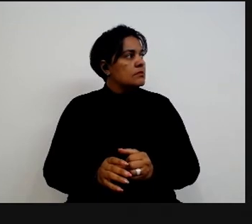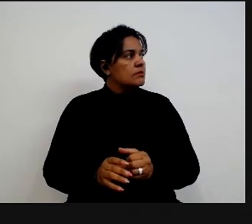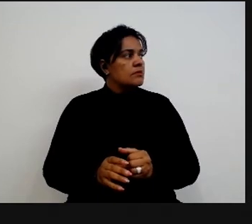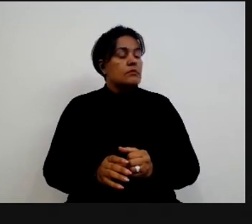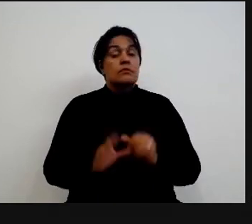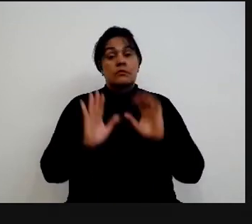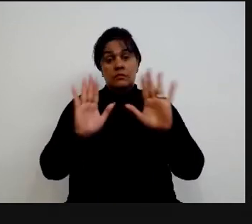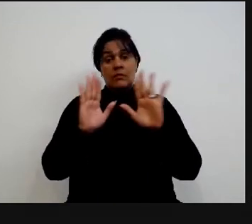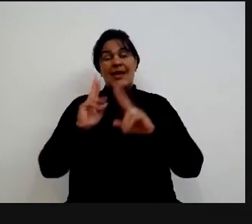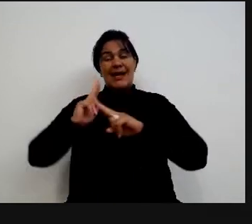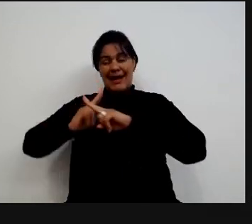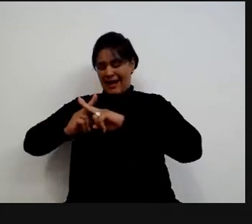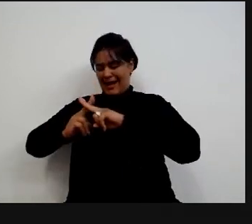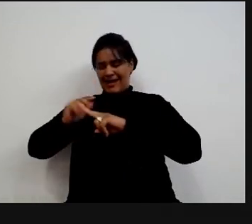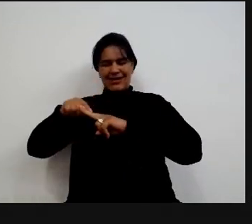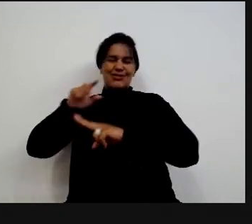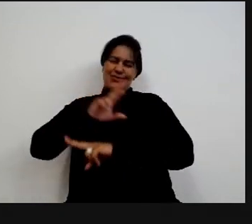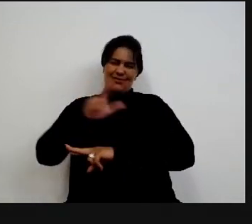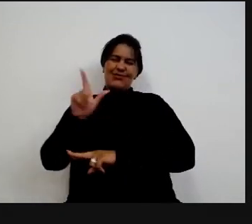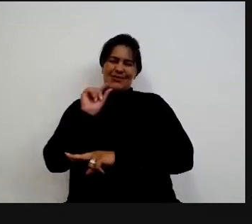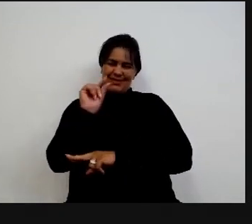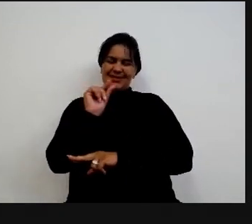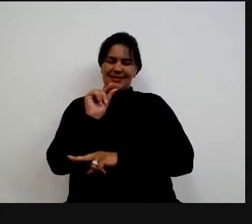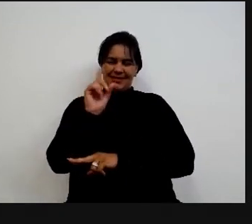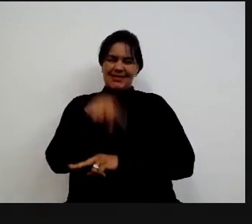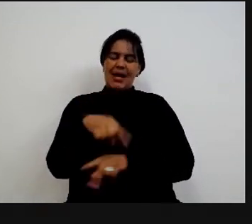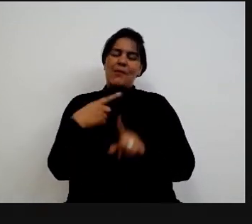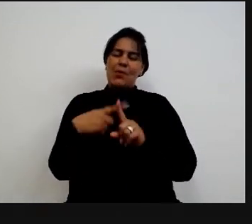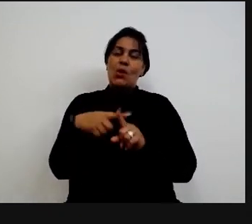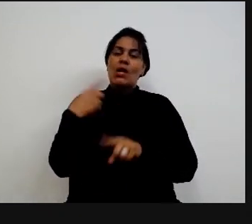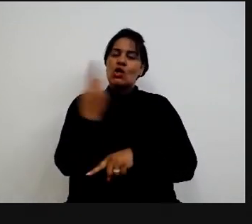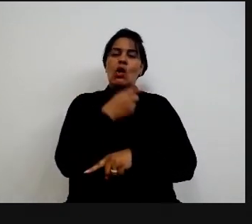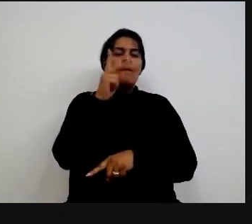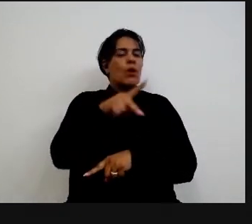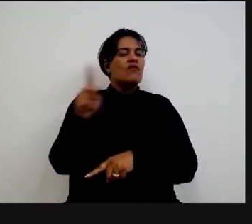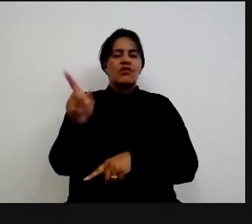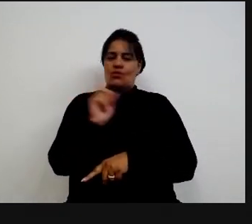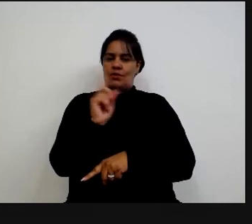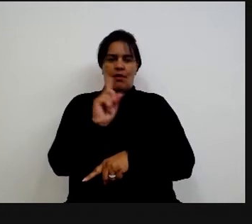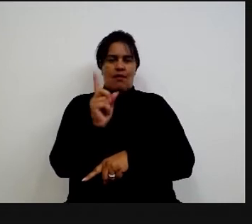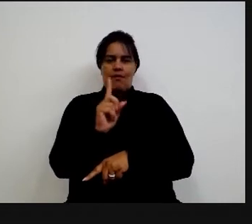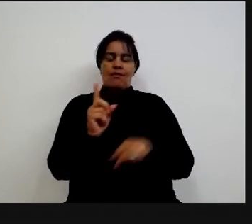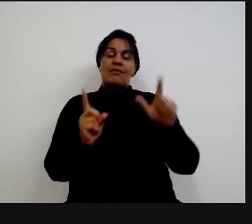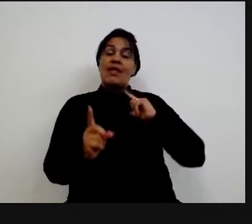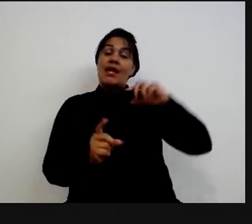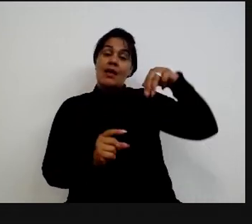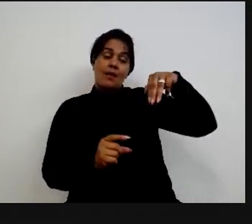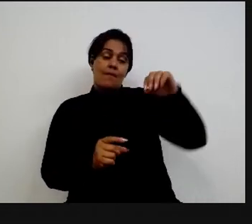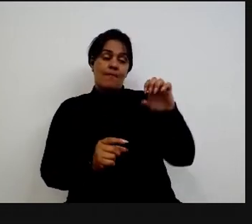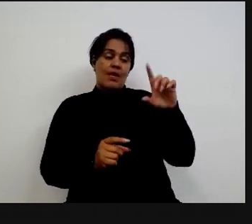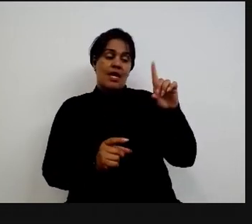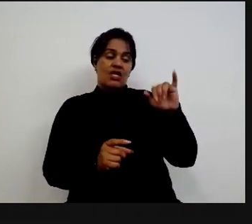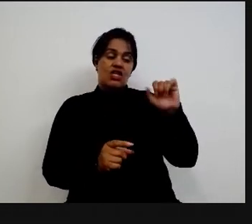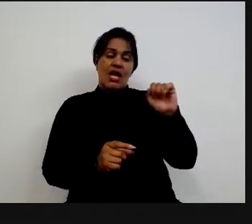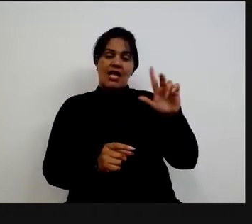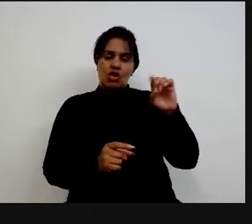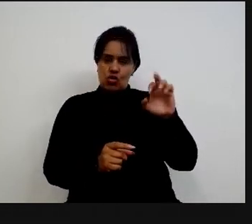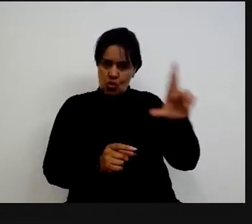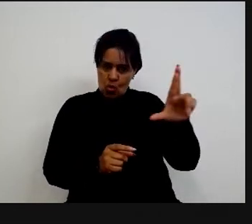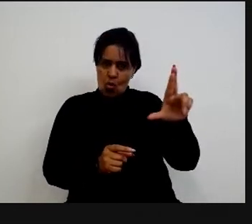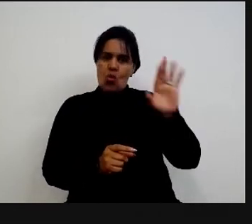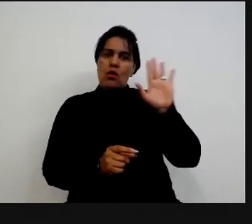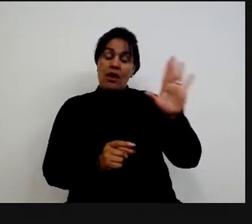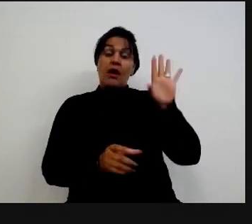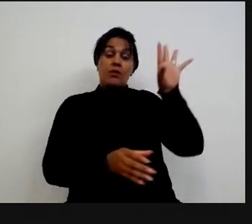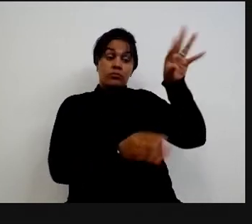professores, somos mediadores do conhecimento, e nós temos os nossos instrutores que fazem parte do quadro da empresa. Então, nós formamos com o perfil